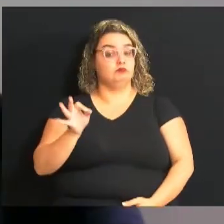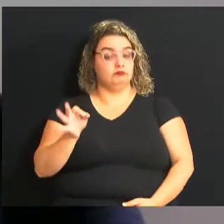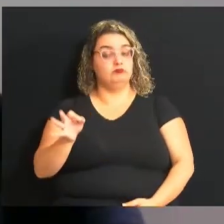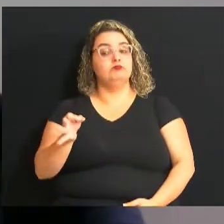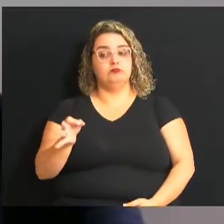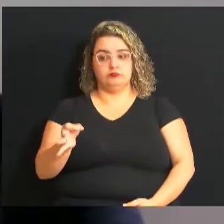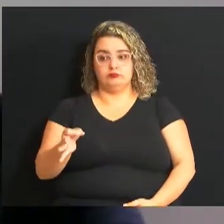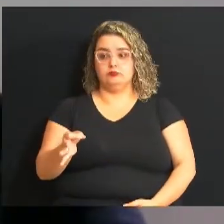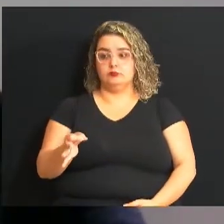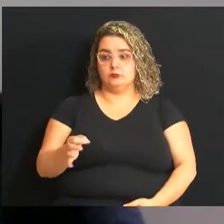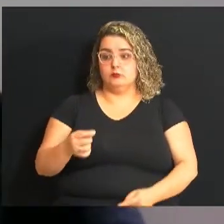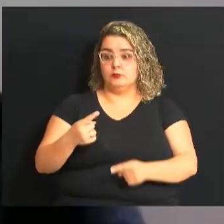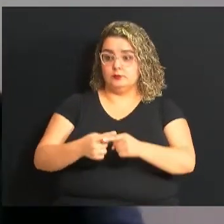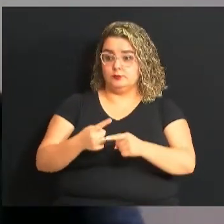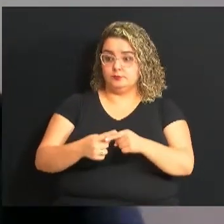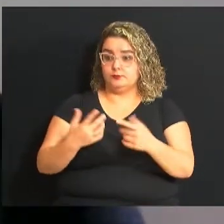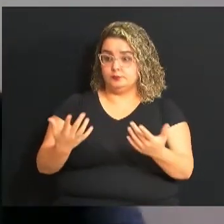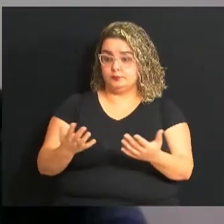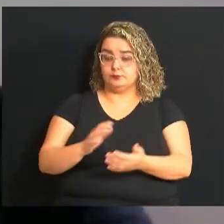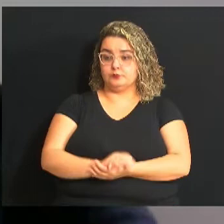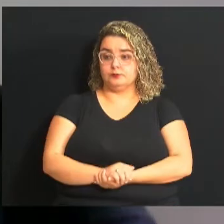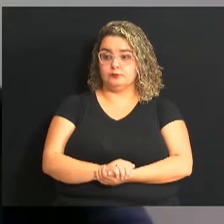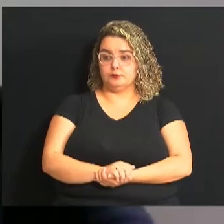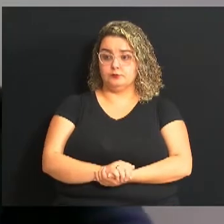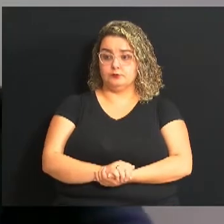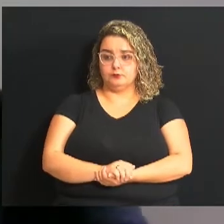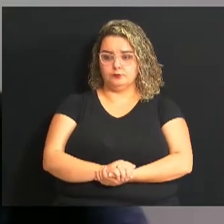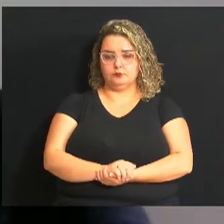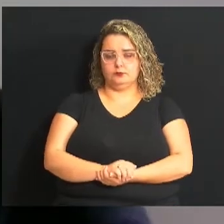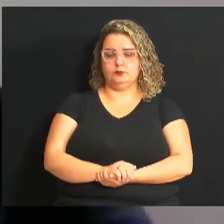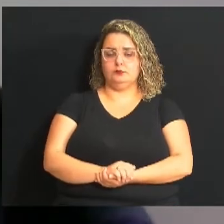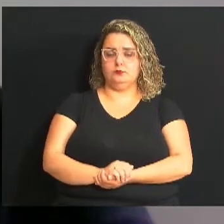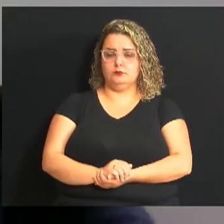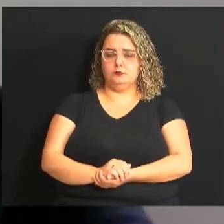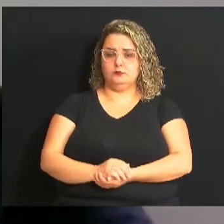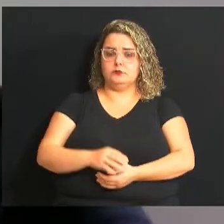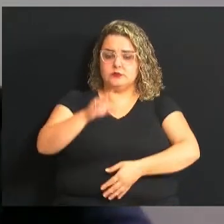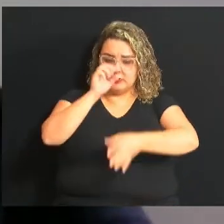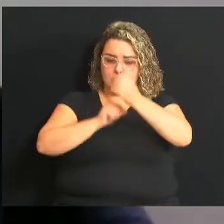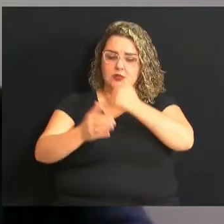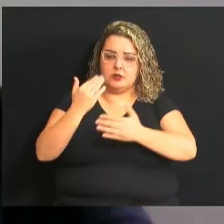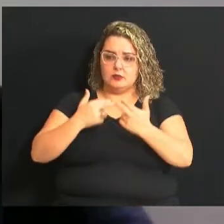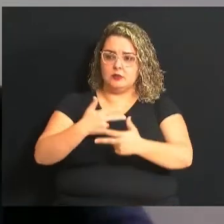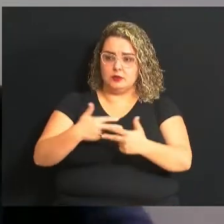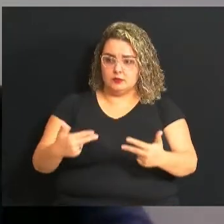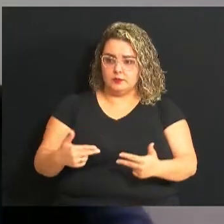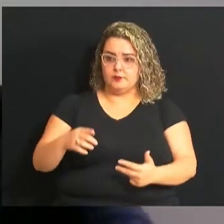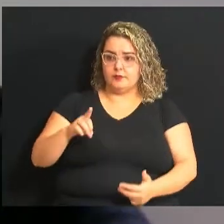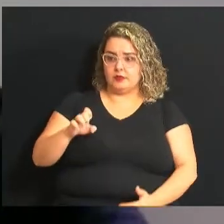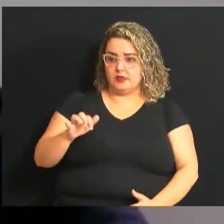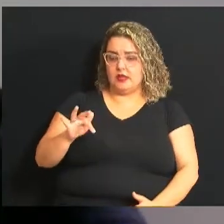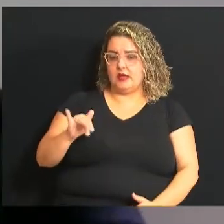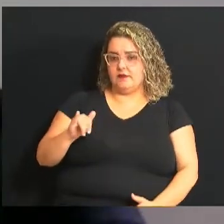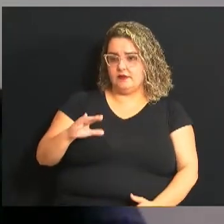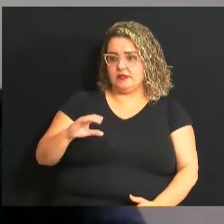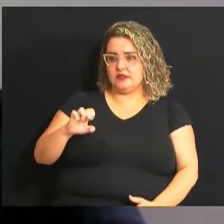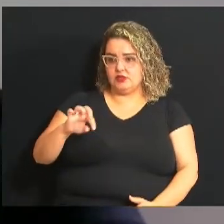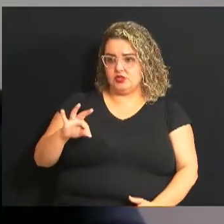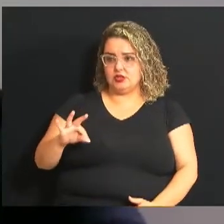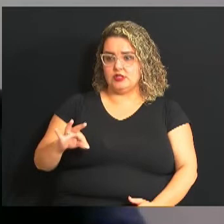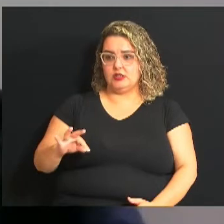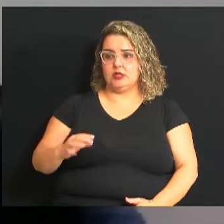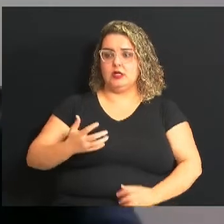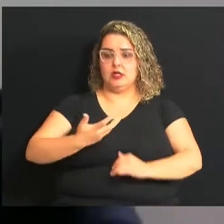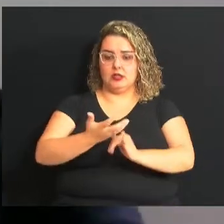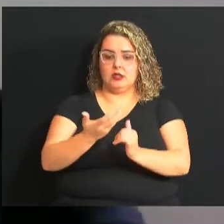Com certeza, porque assim, você fazendo uma reeducação alimentar, você estando em déficit calórico, você já perde